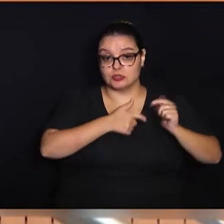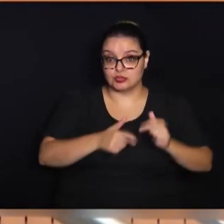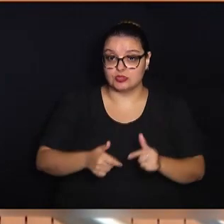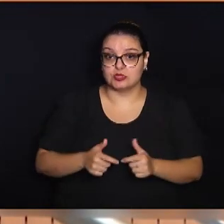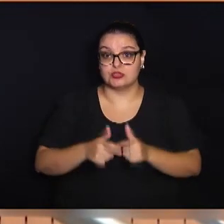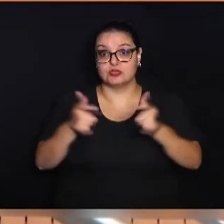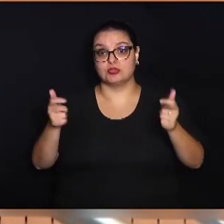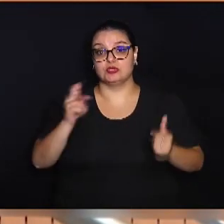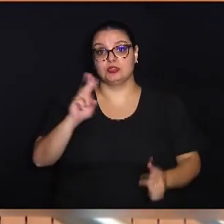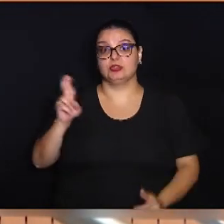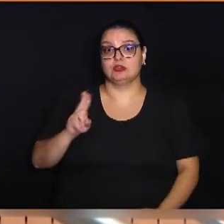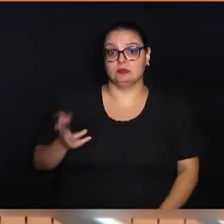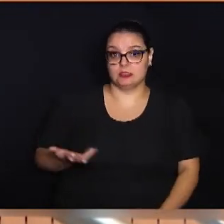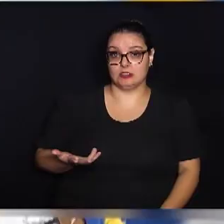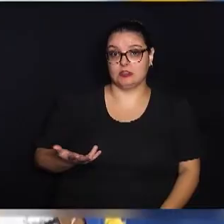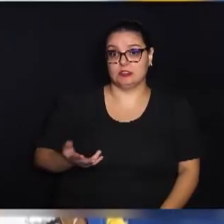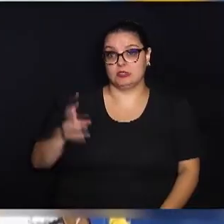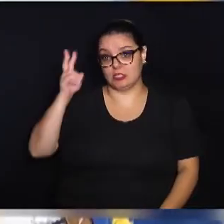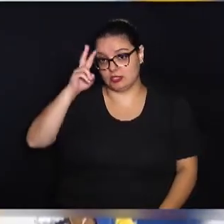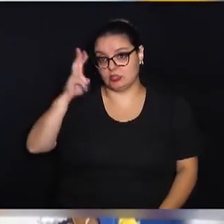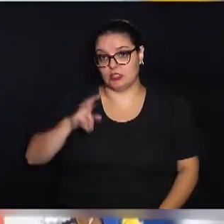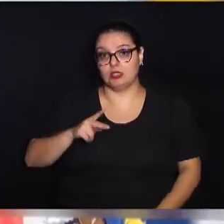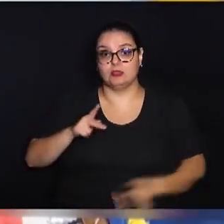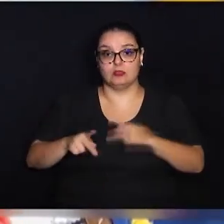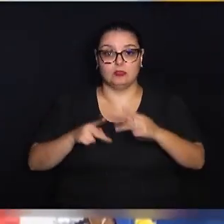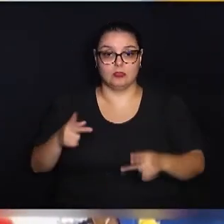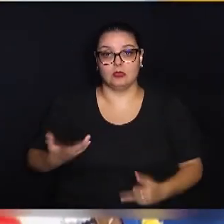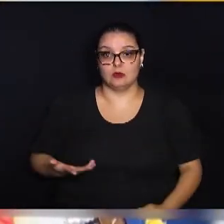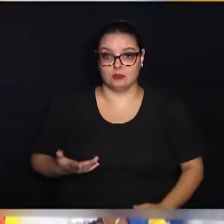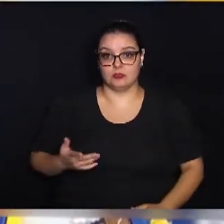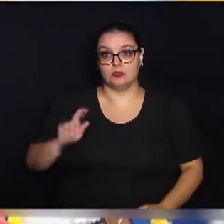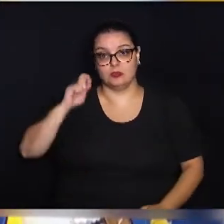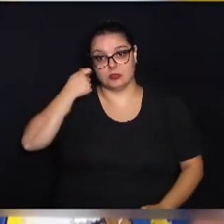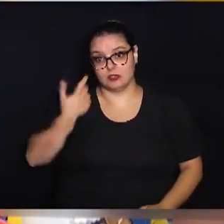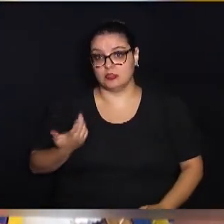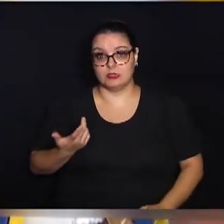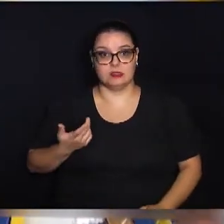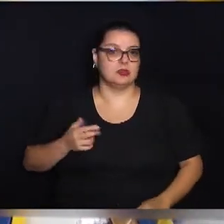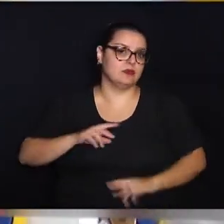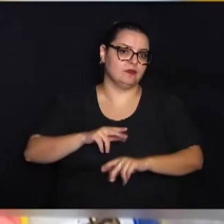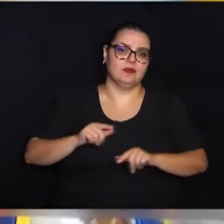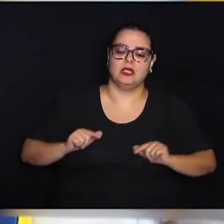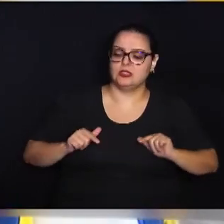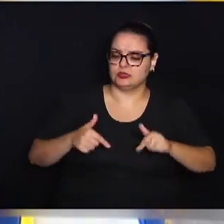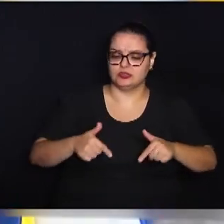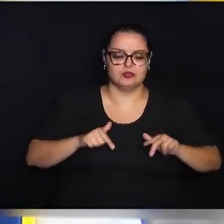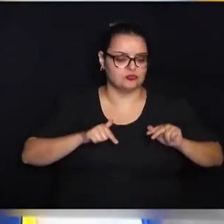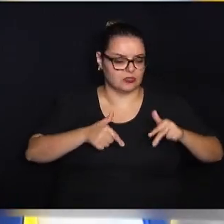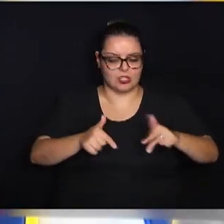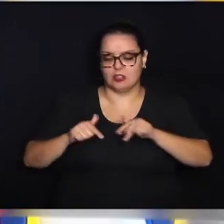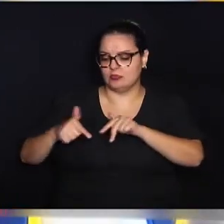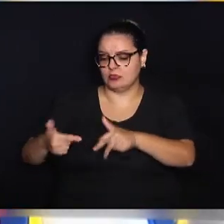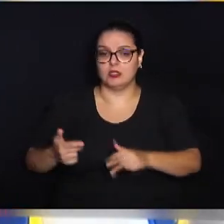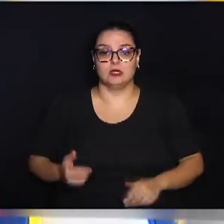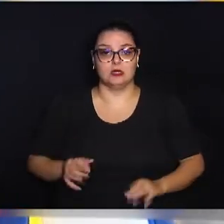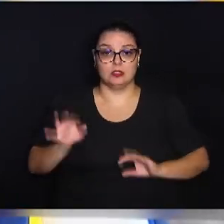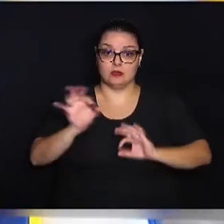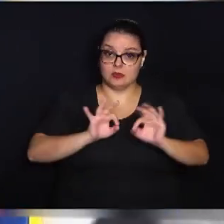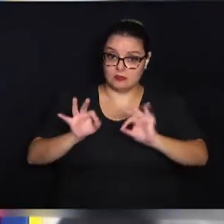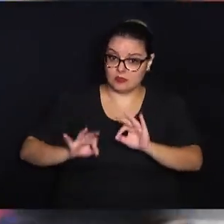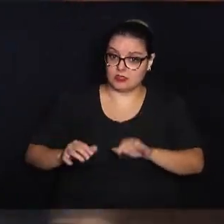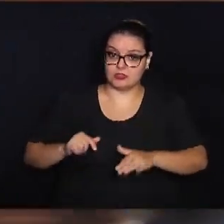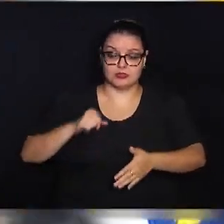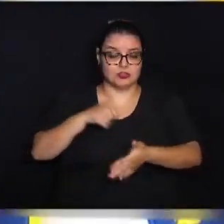grandes nomes da história do povo negro. A gente tem muitos lutadores negros e negras que foram forjados nessa luta e